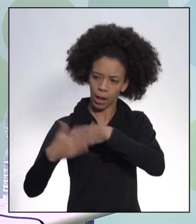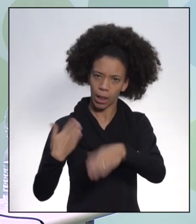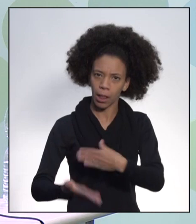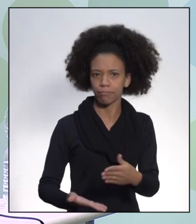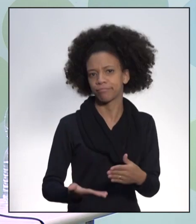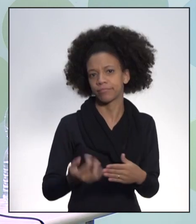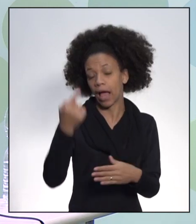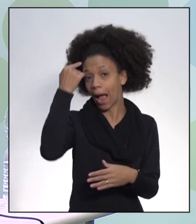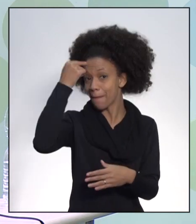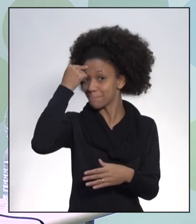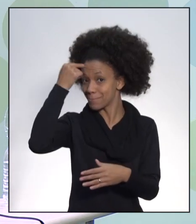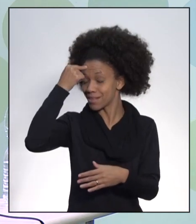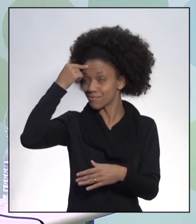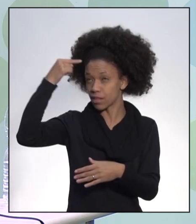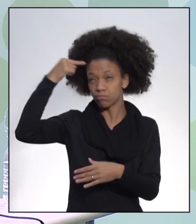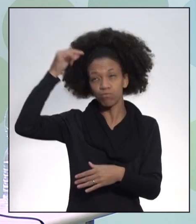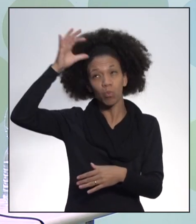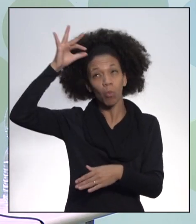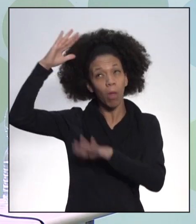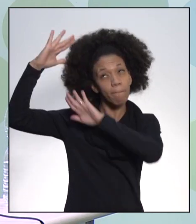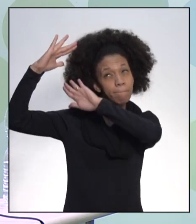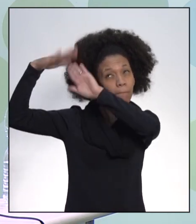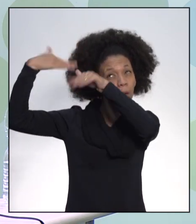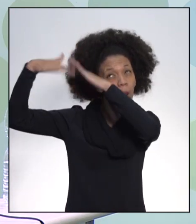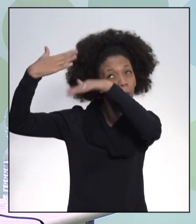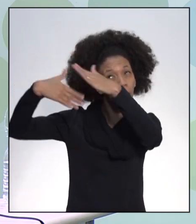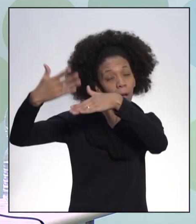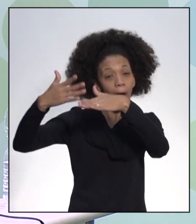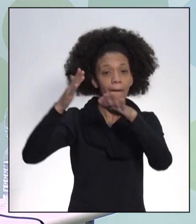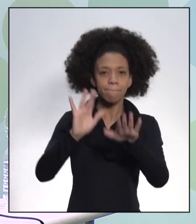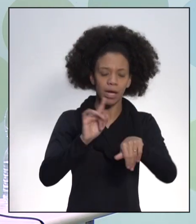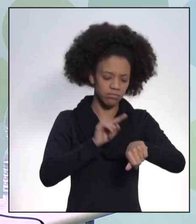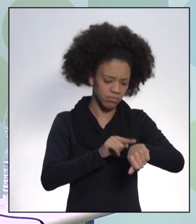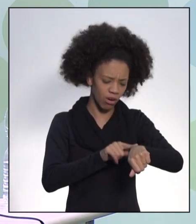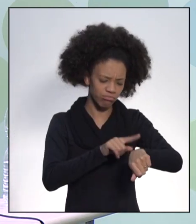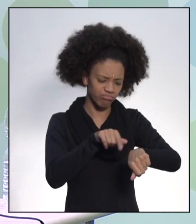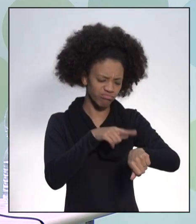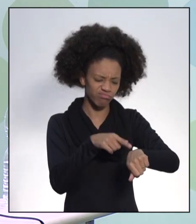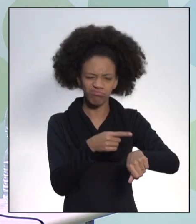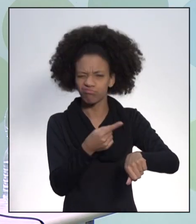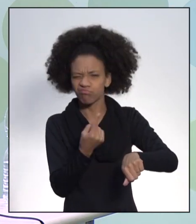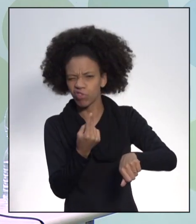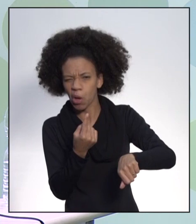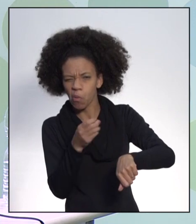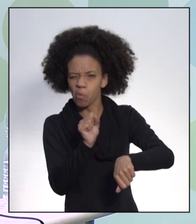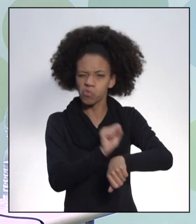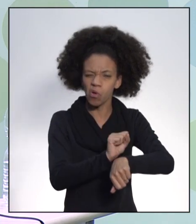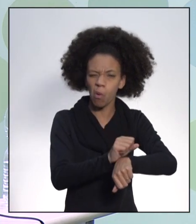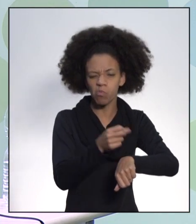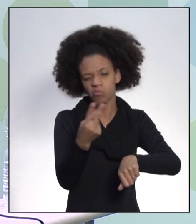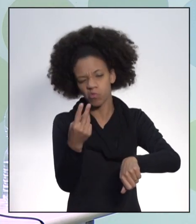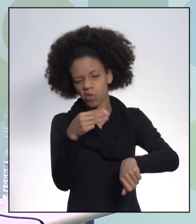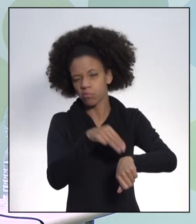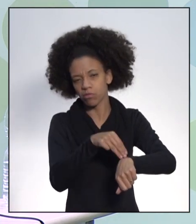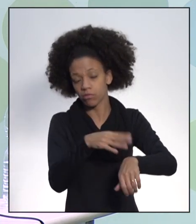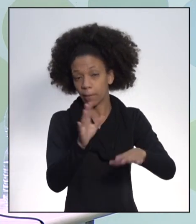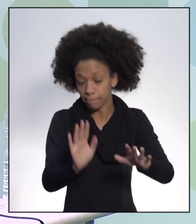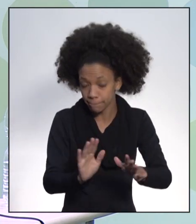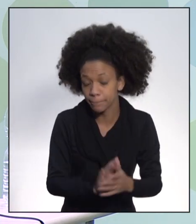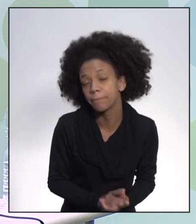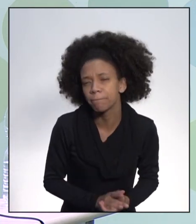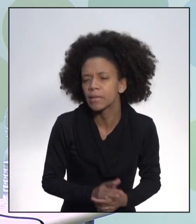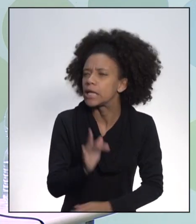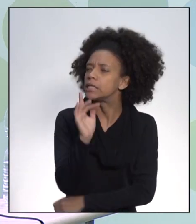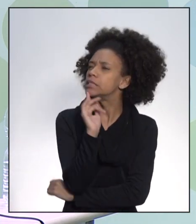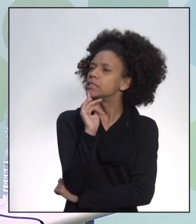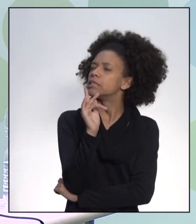na cabeça do personagem, mas no relógio passaram-se apenas alguns segundos, alguns minutos, né? Tem uma história muito legal de